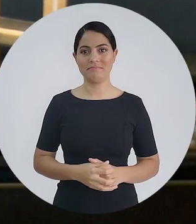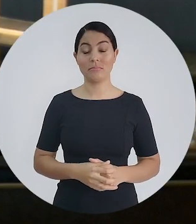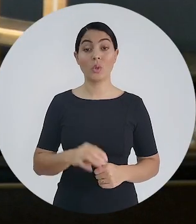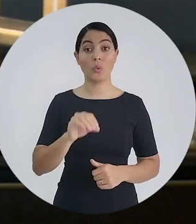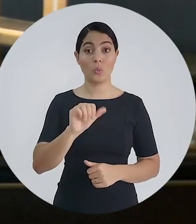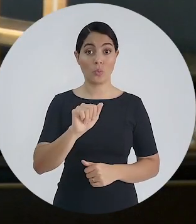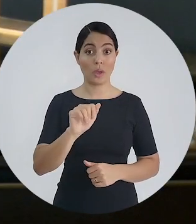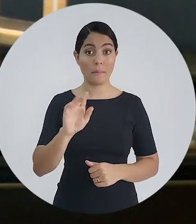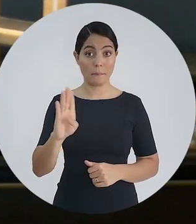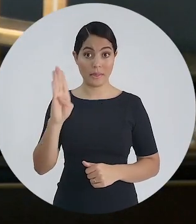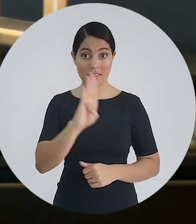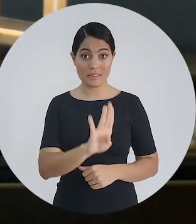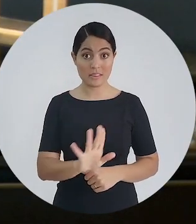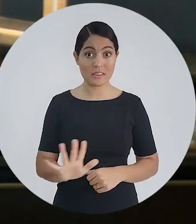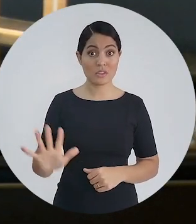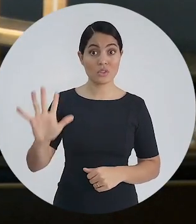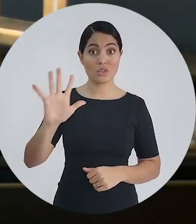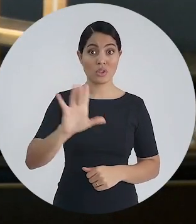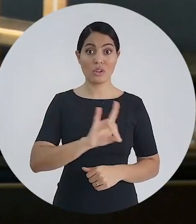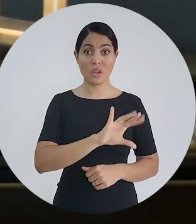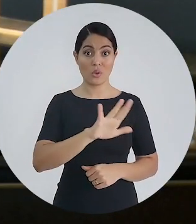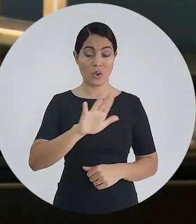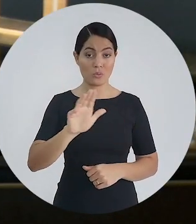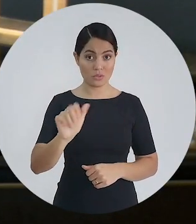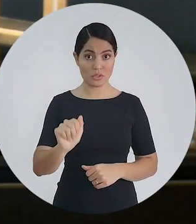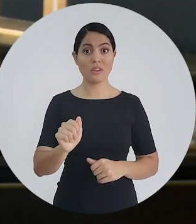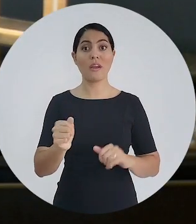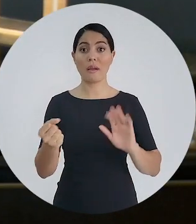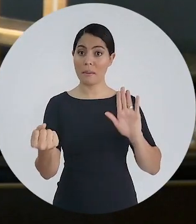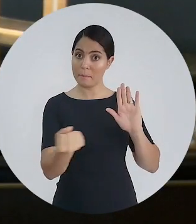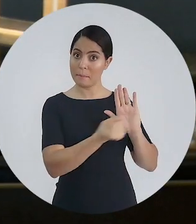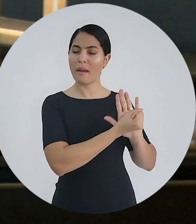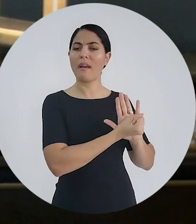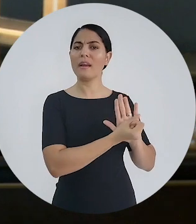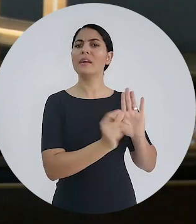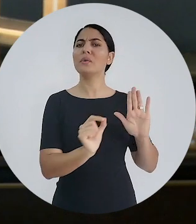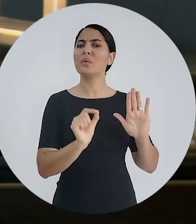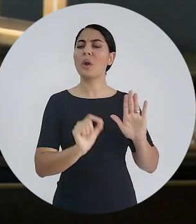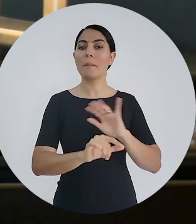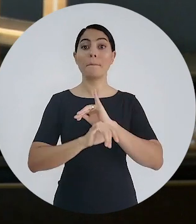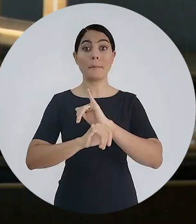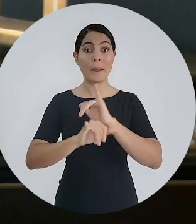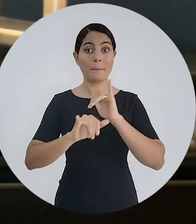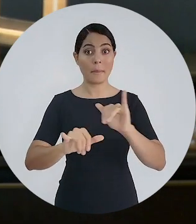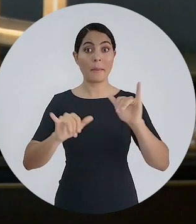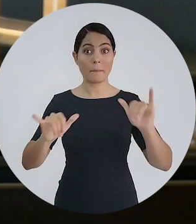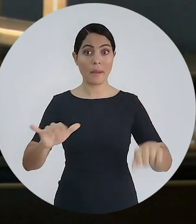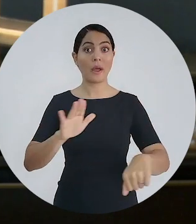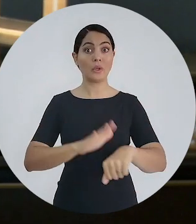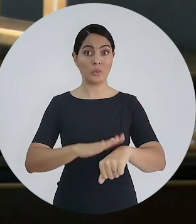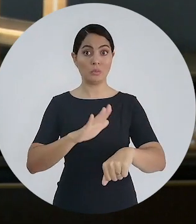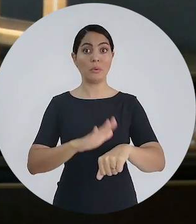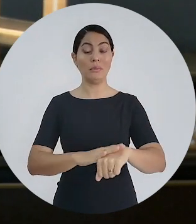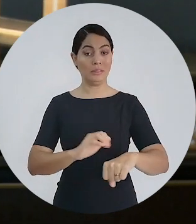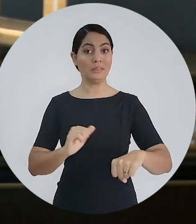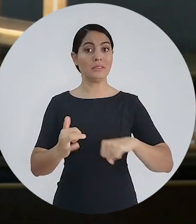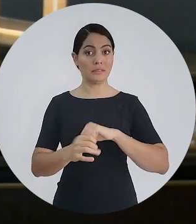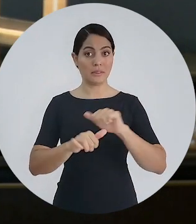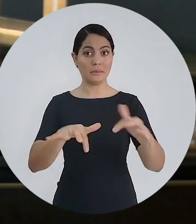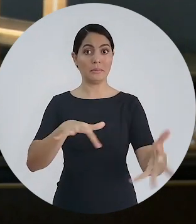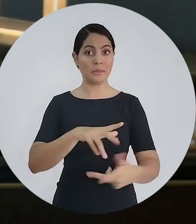A OAB Nacional, também em celebração à data, promoveu o debate virtual a defesa do consumidor na